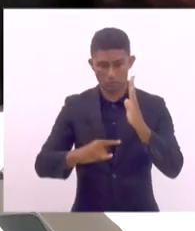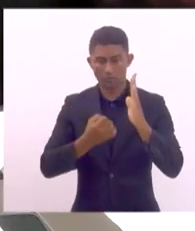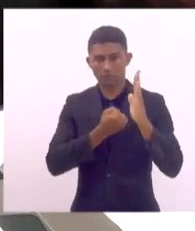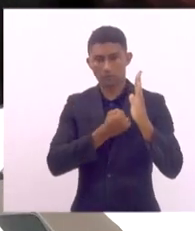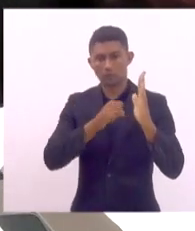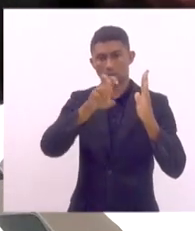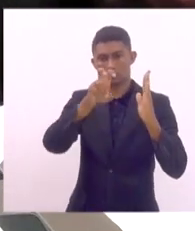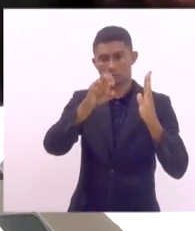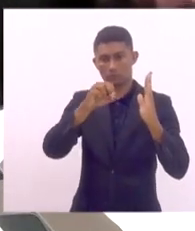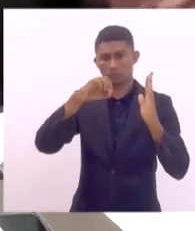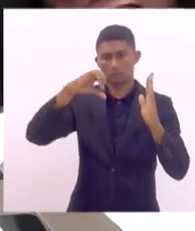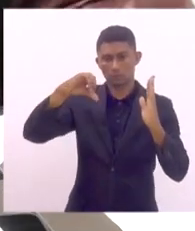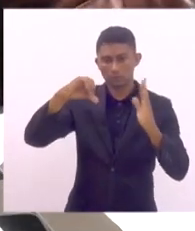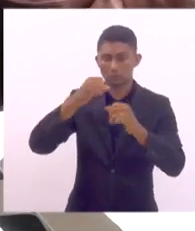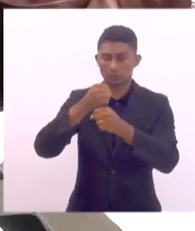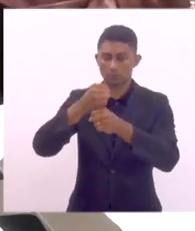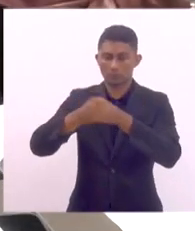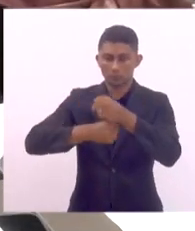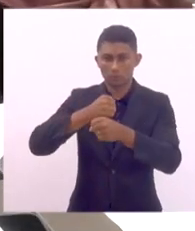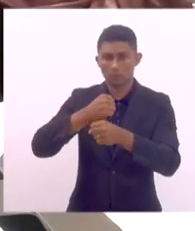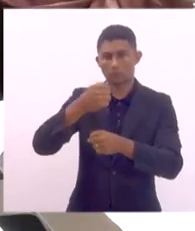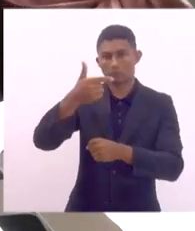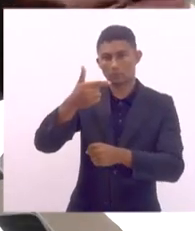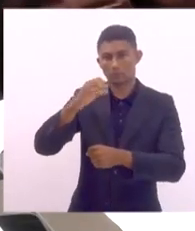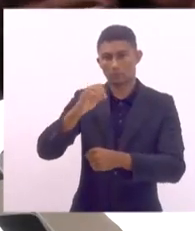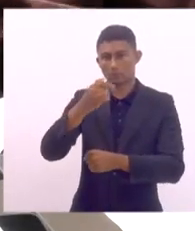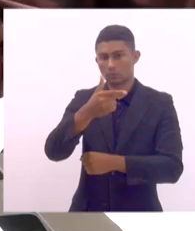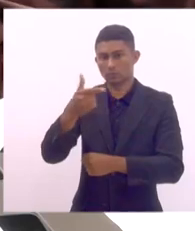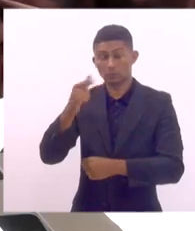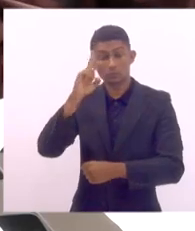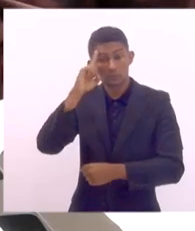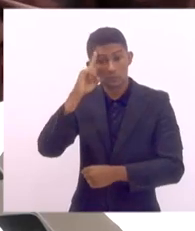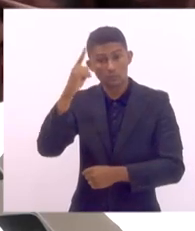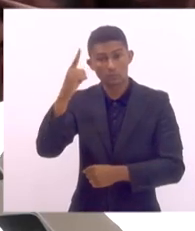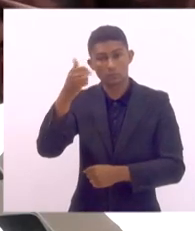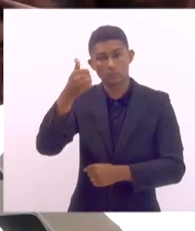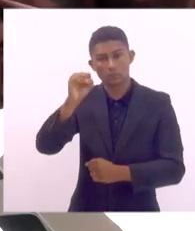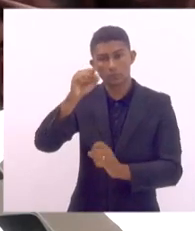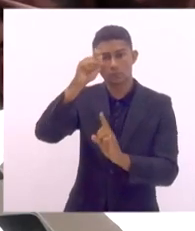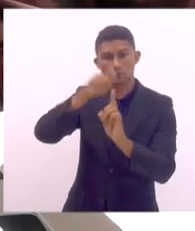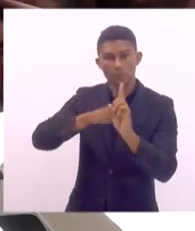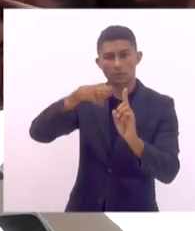509 de 22, de 18 de maio de 22,